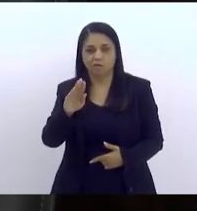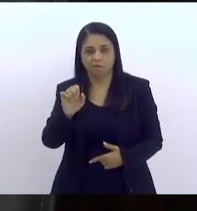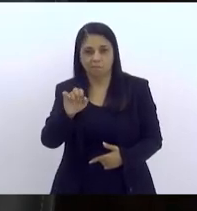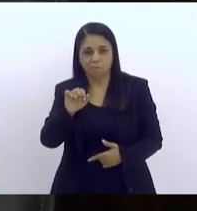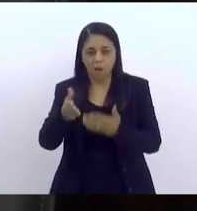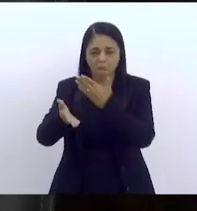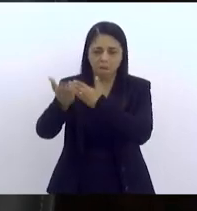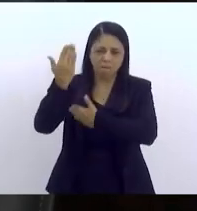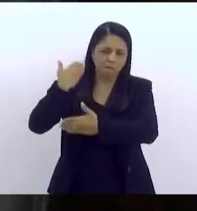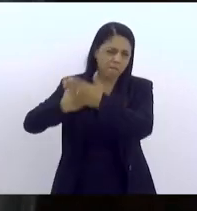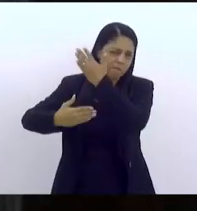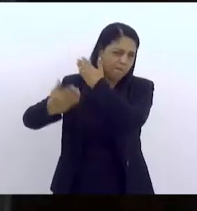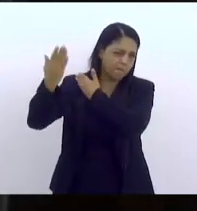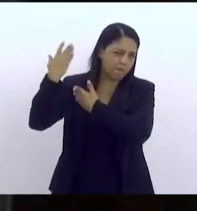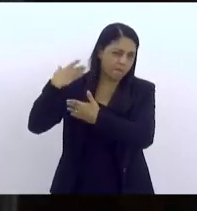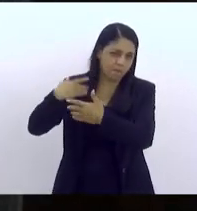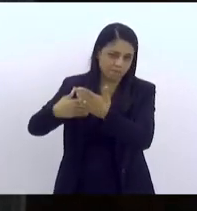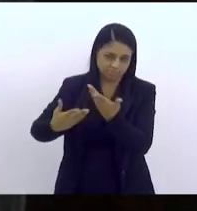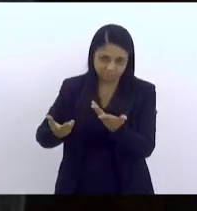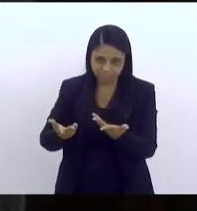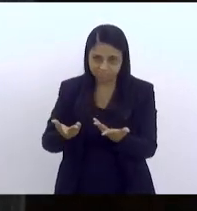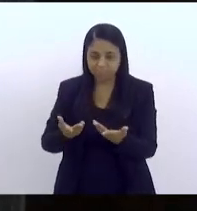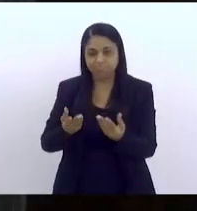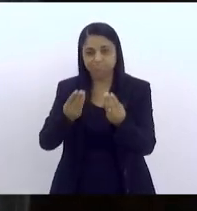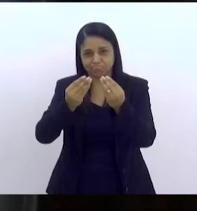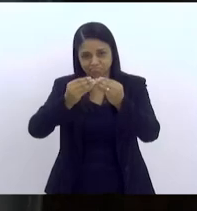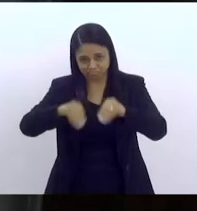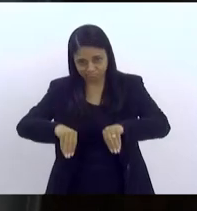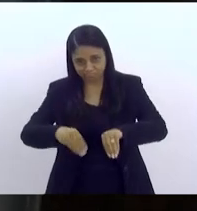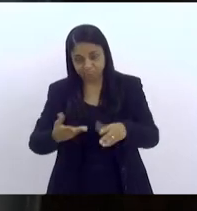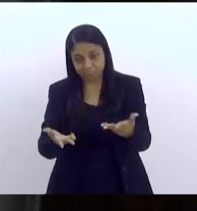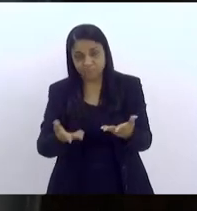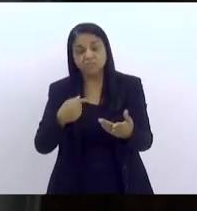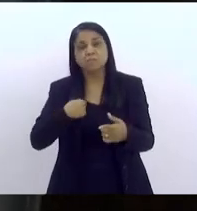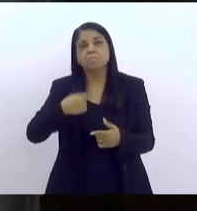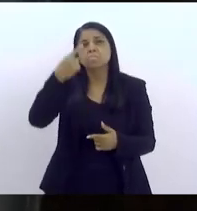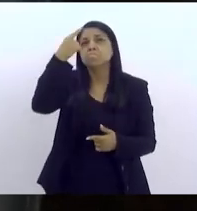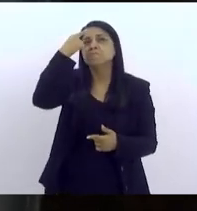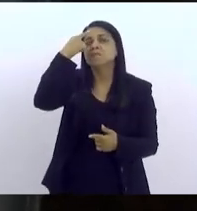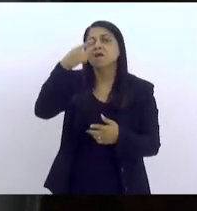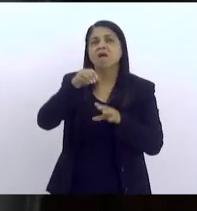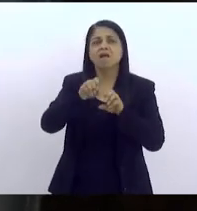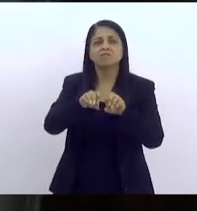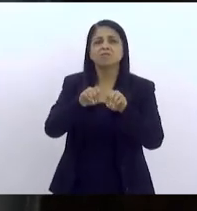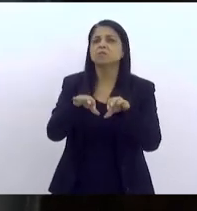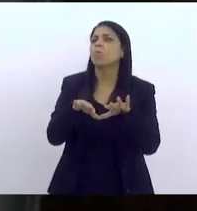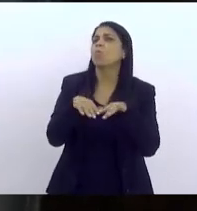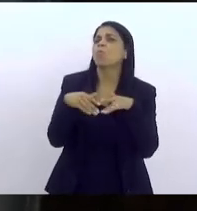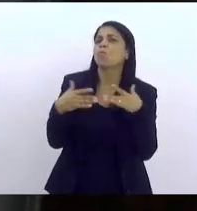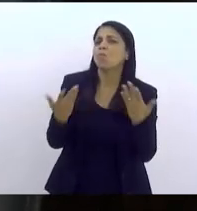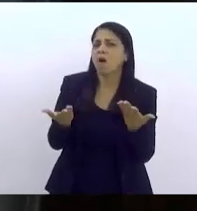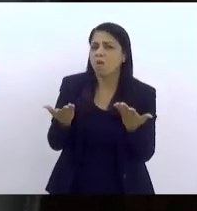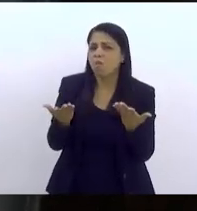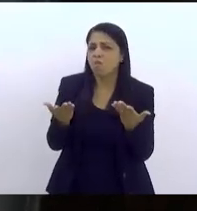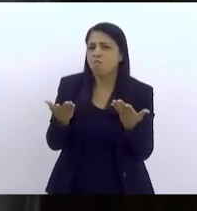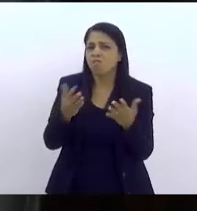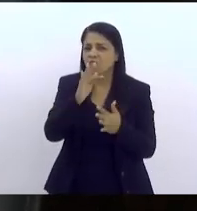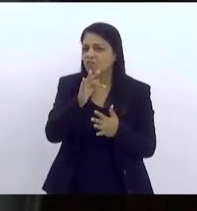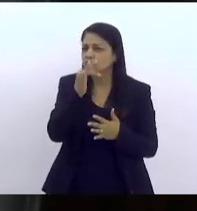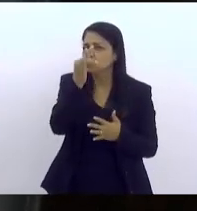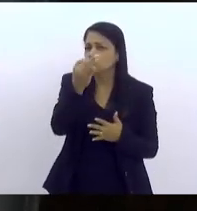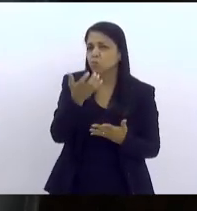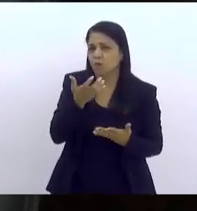Então temos que começar a pensar que tipo de educação nós queremos a pensar no conjunto